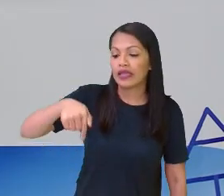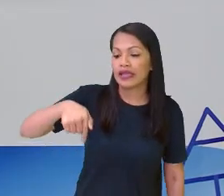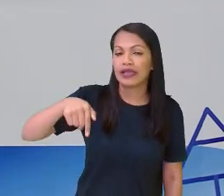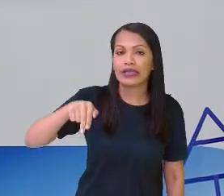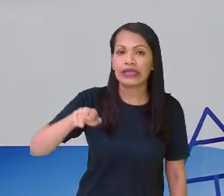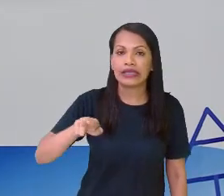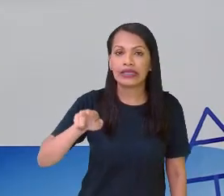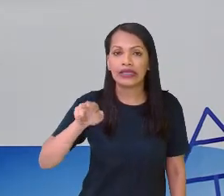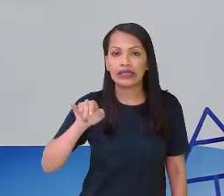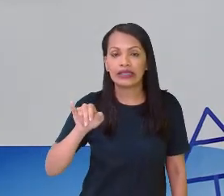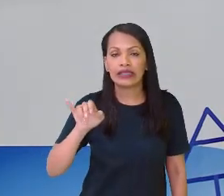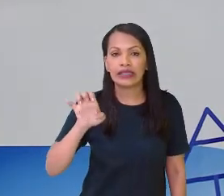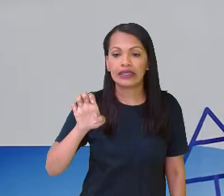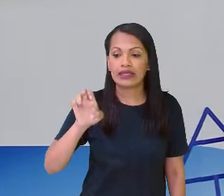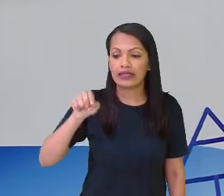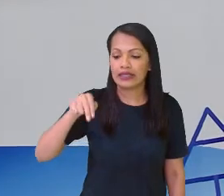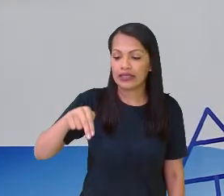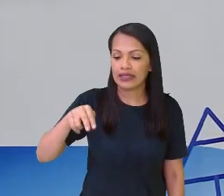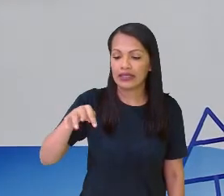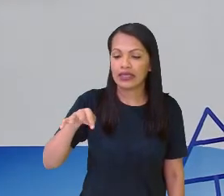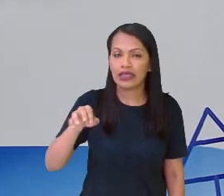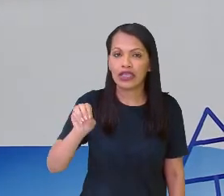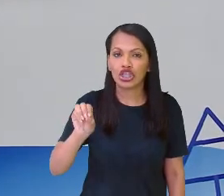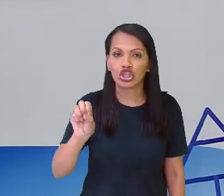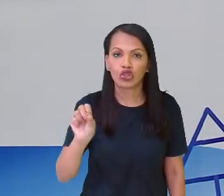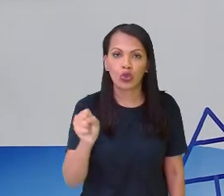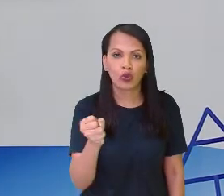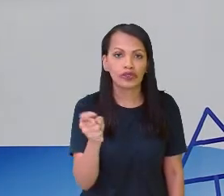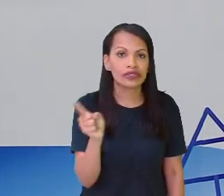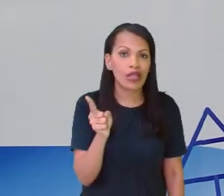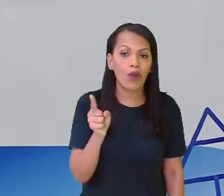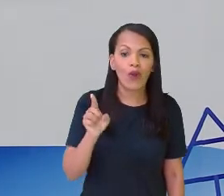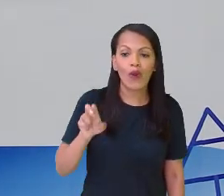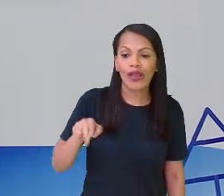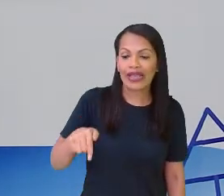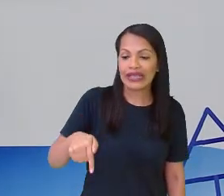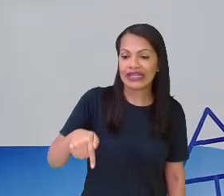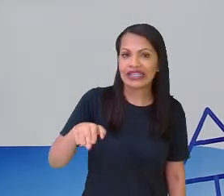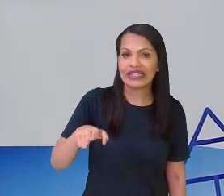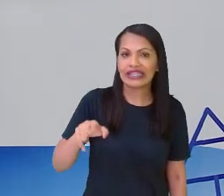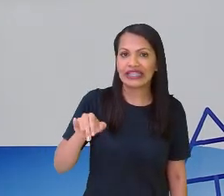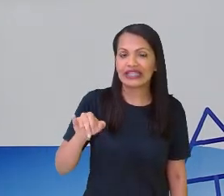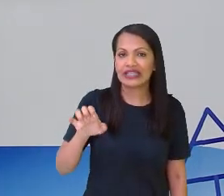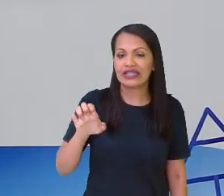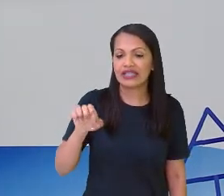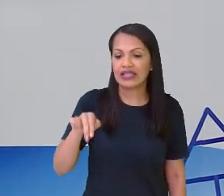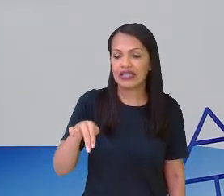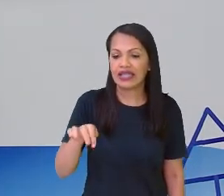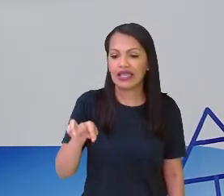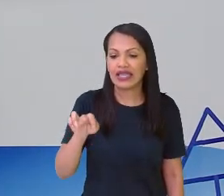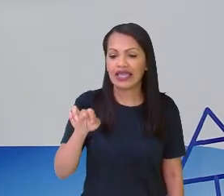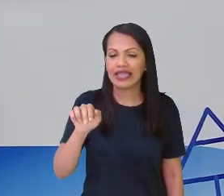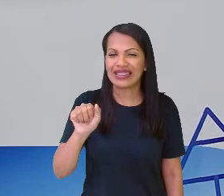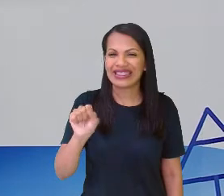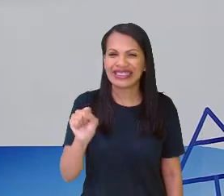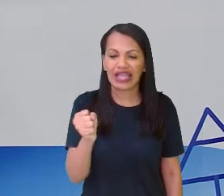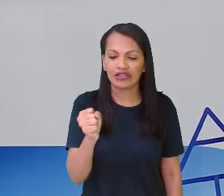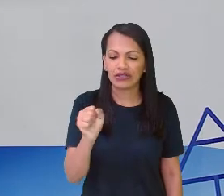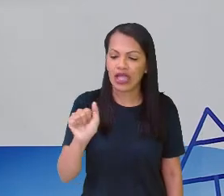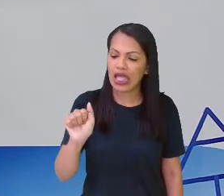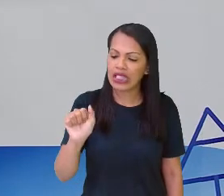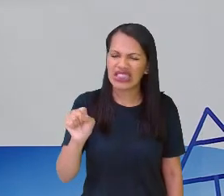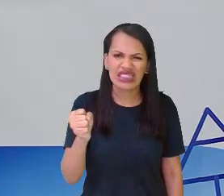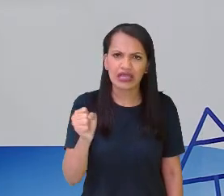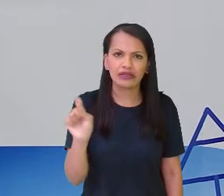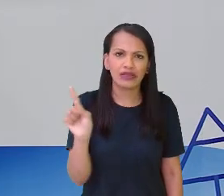eu estou me referindo aos mililitros. Tem 500 ml. 500 ml não, viu? Não quero